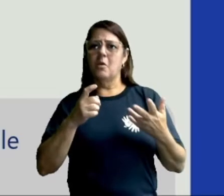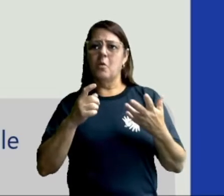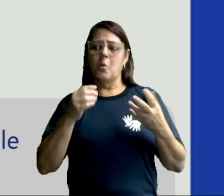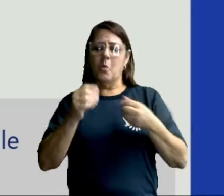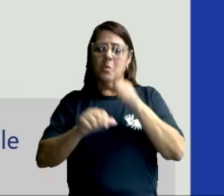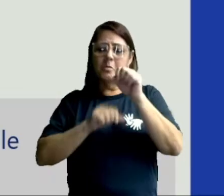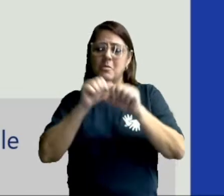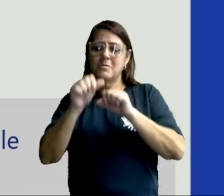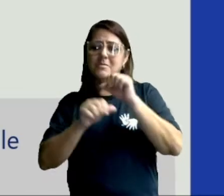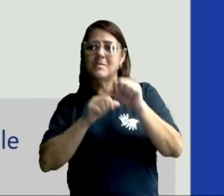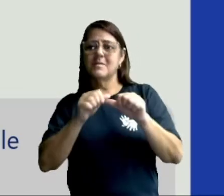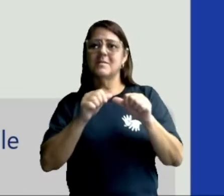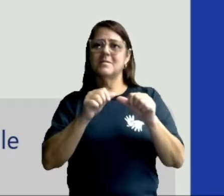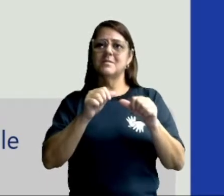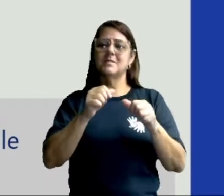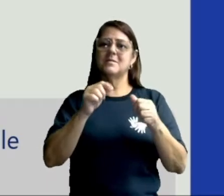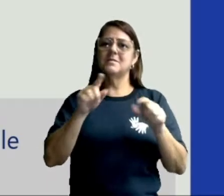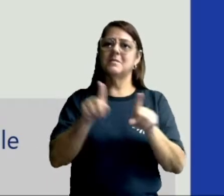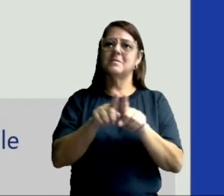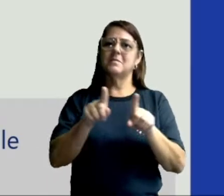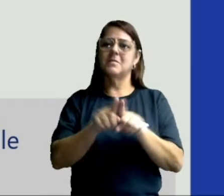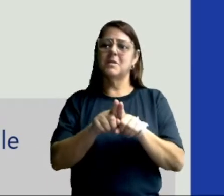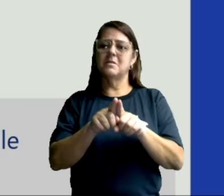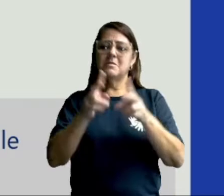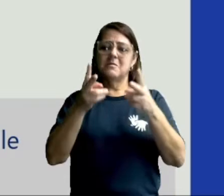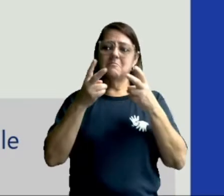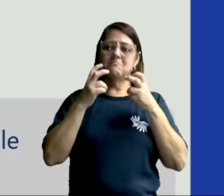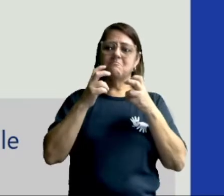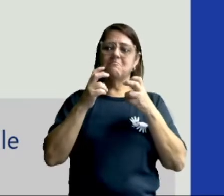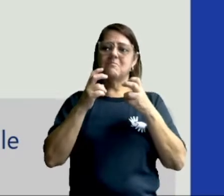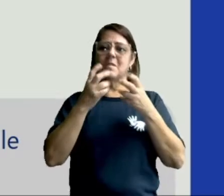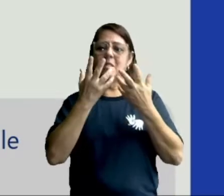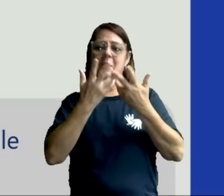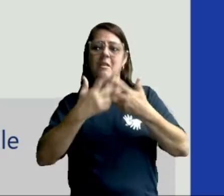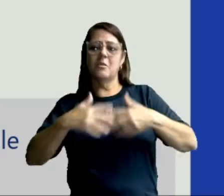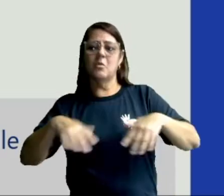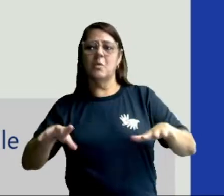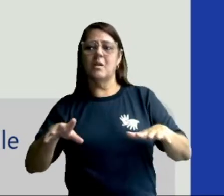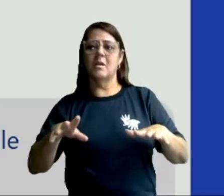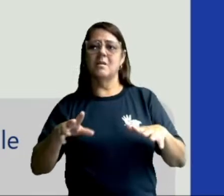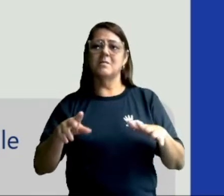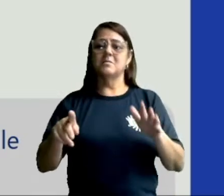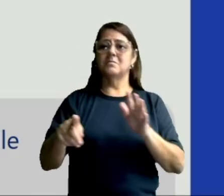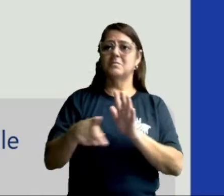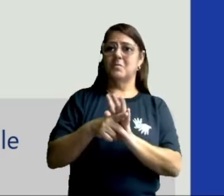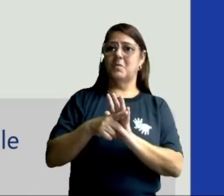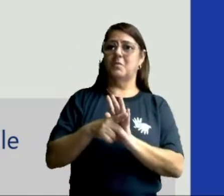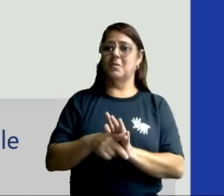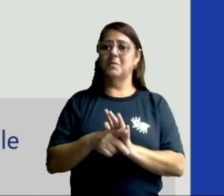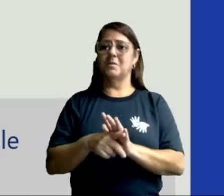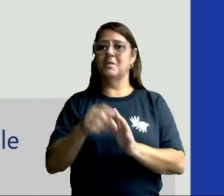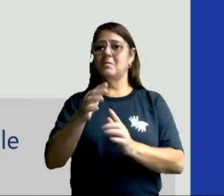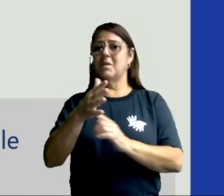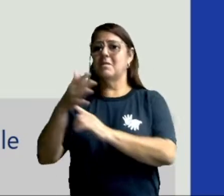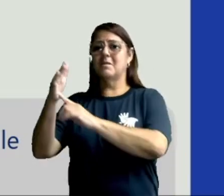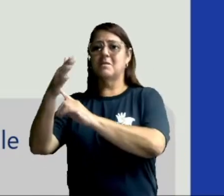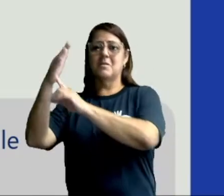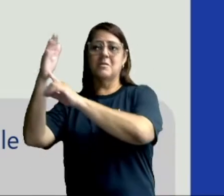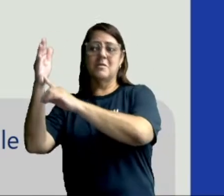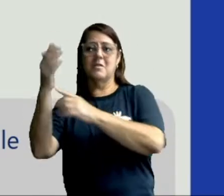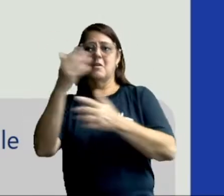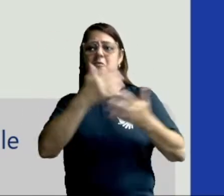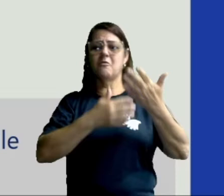físicos dos materiais, bem como diferenciar materiais naturais e artificiais e a tecnologia